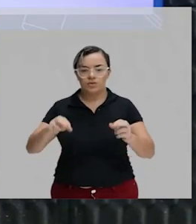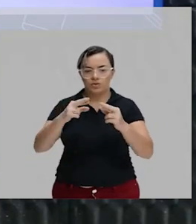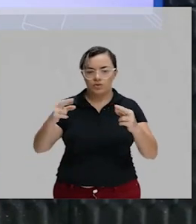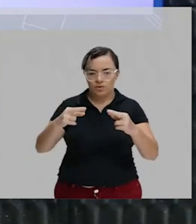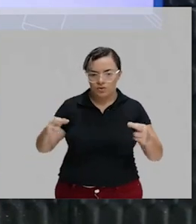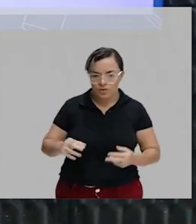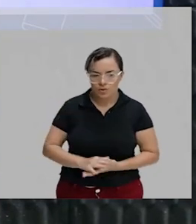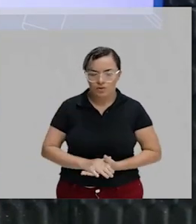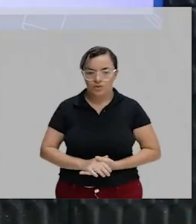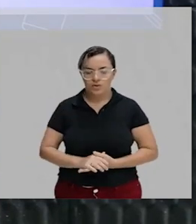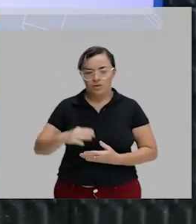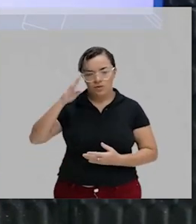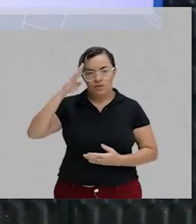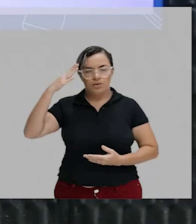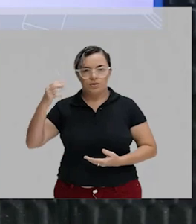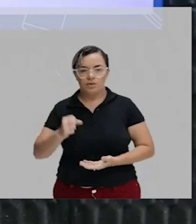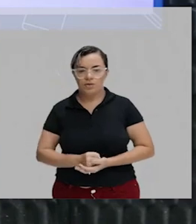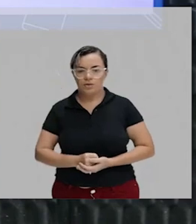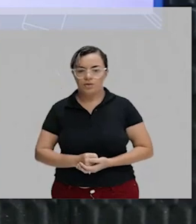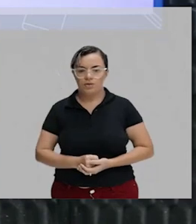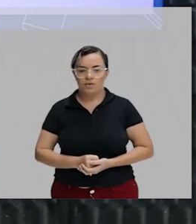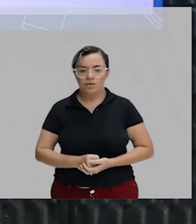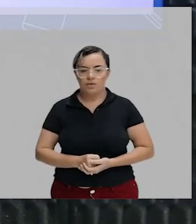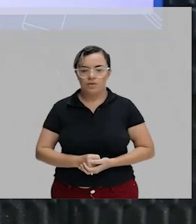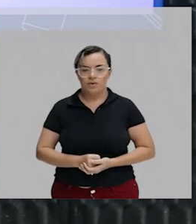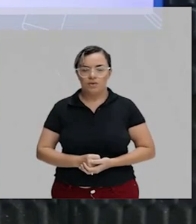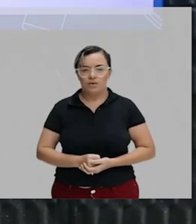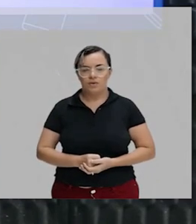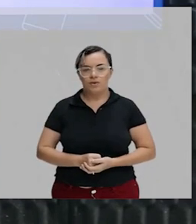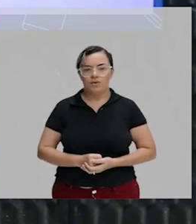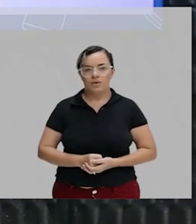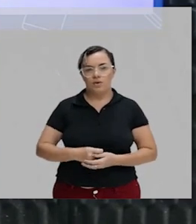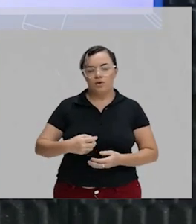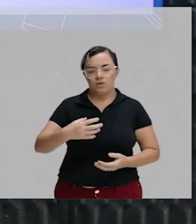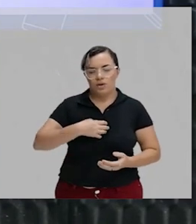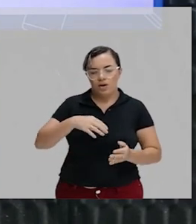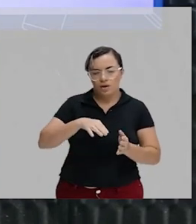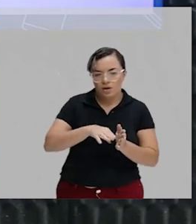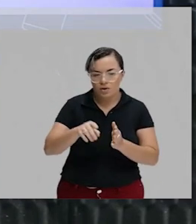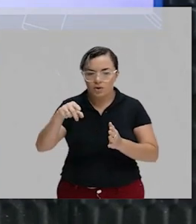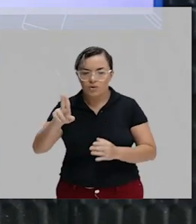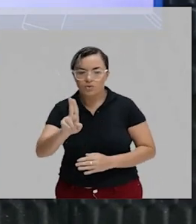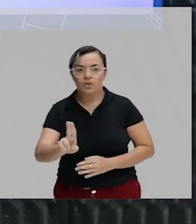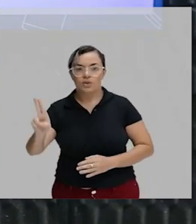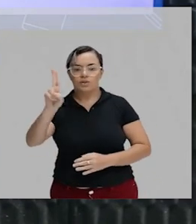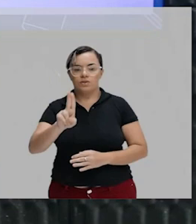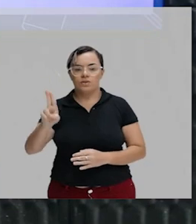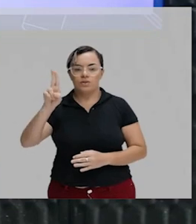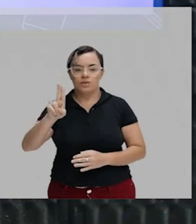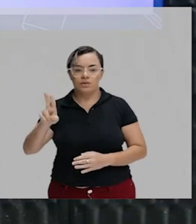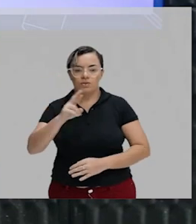real daquilo que tem lógica daquilo que é racional utilização de recursos do Imaginário né